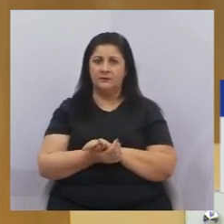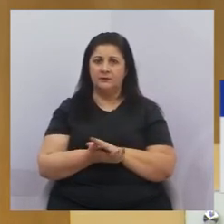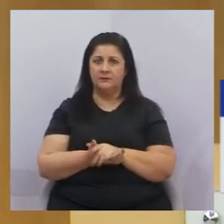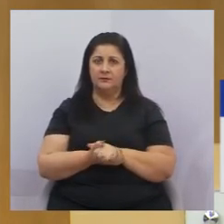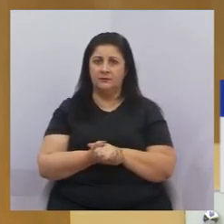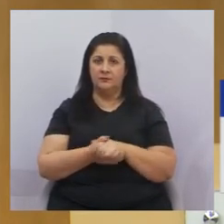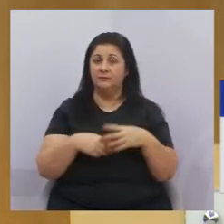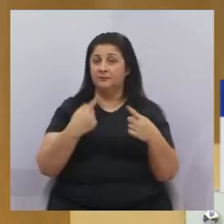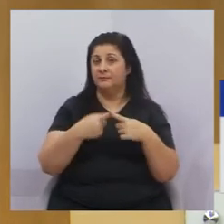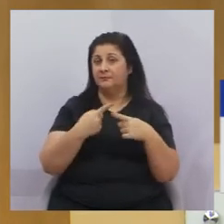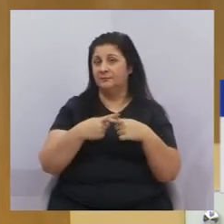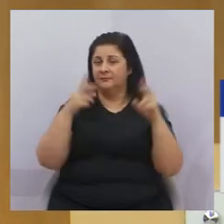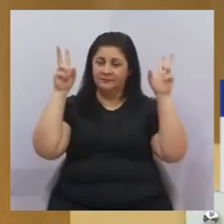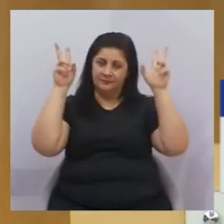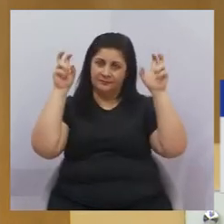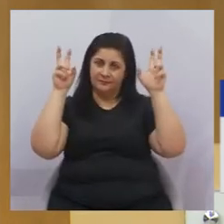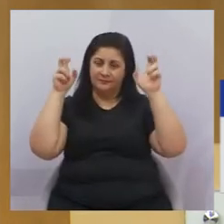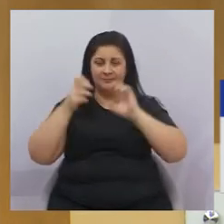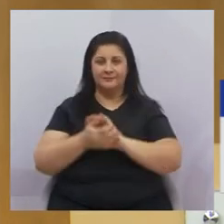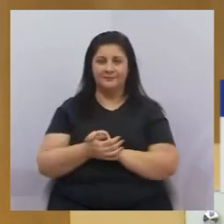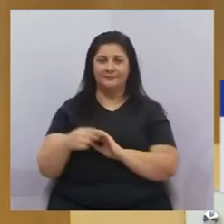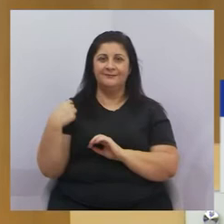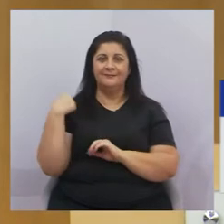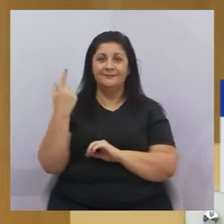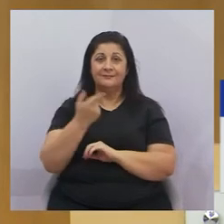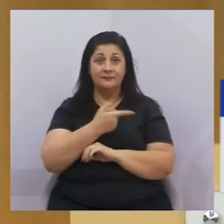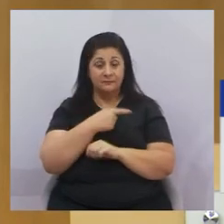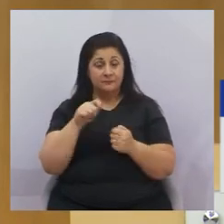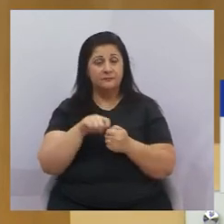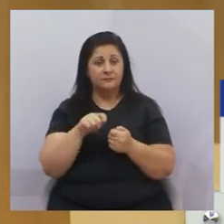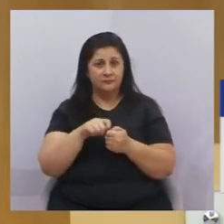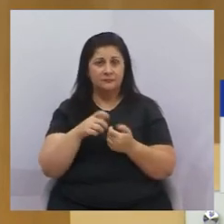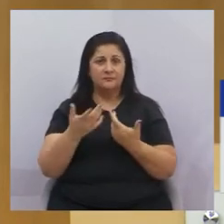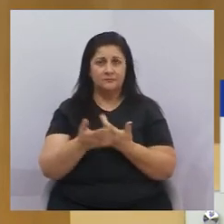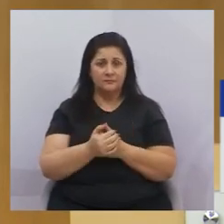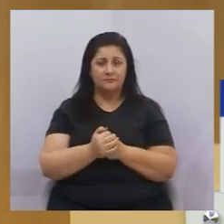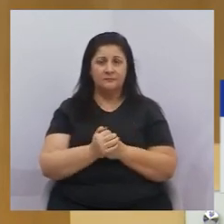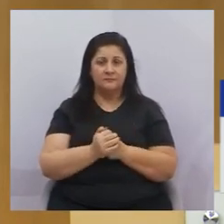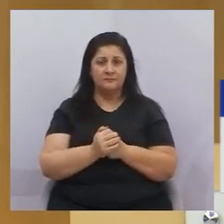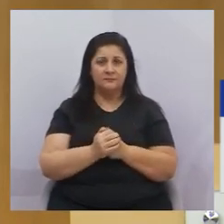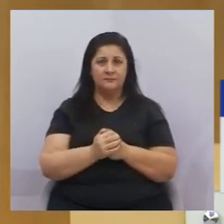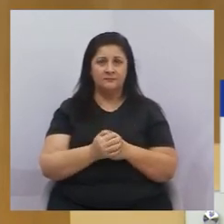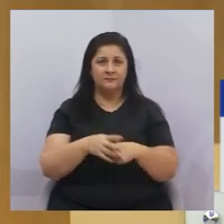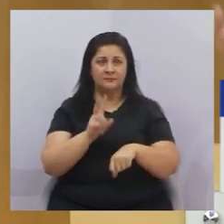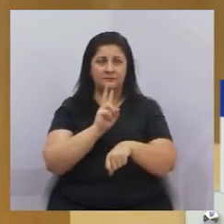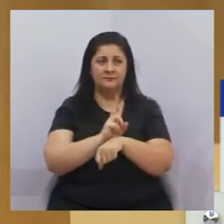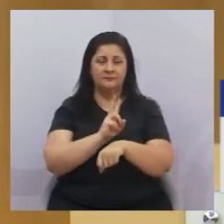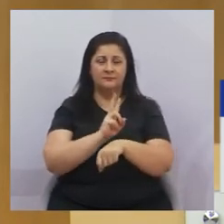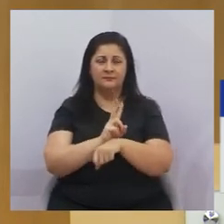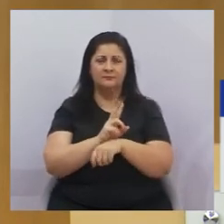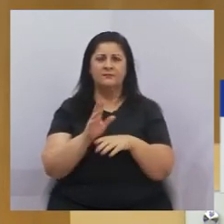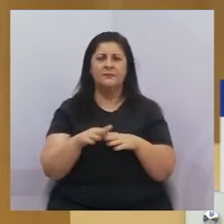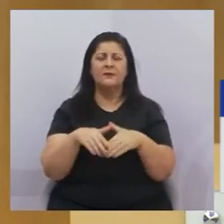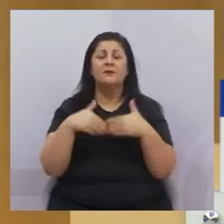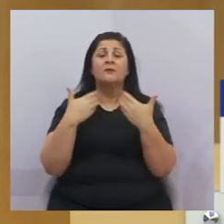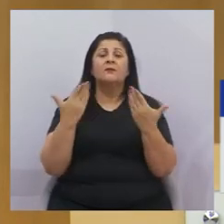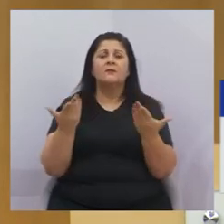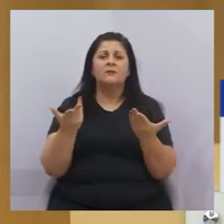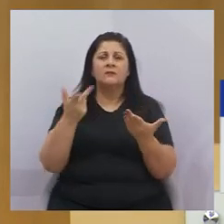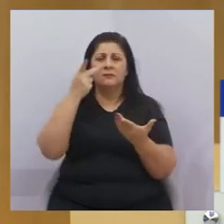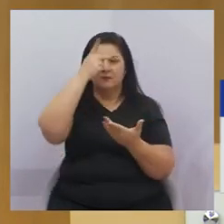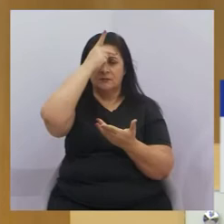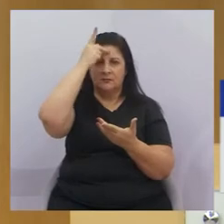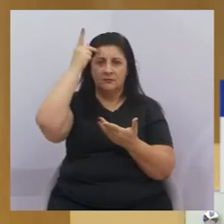de discussões que nós faremos para garantir um futuro. Porque até quando essas pessoas,